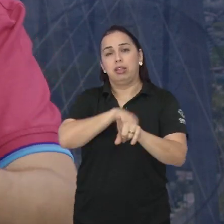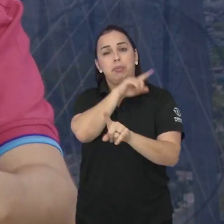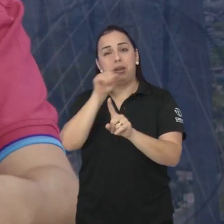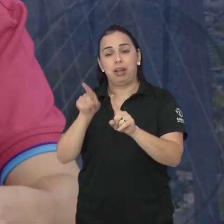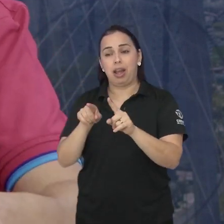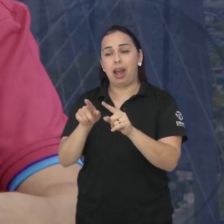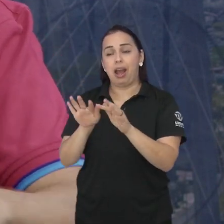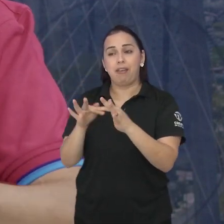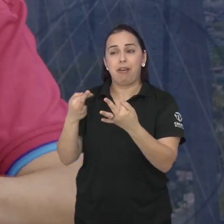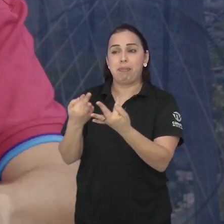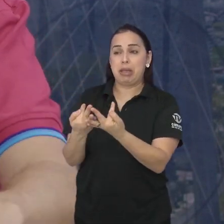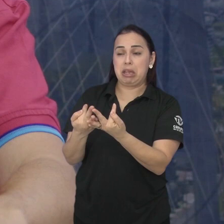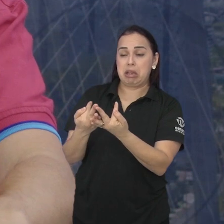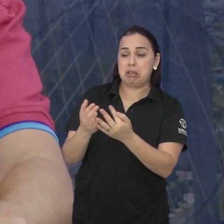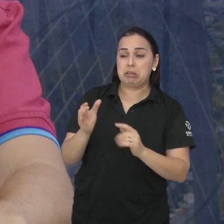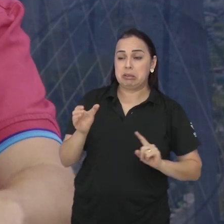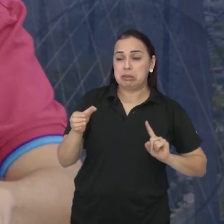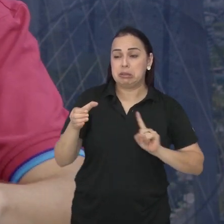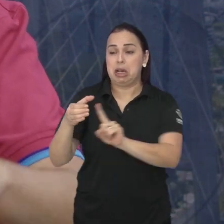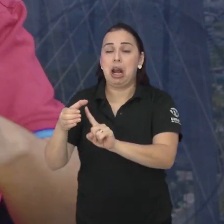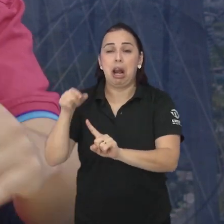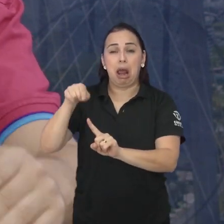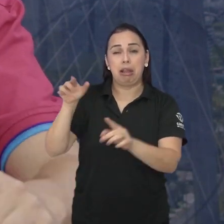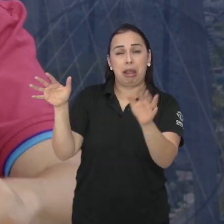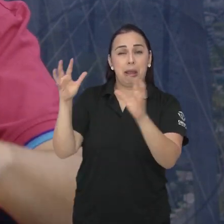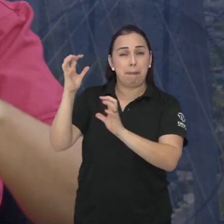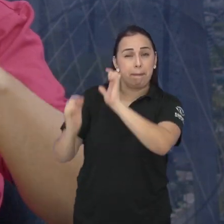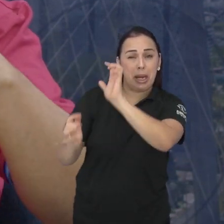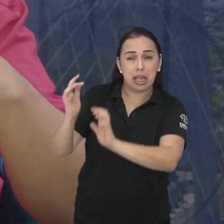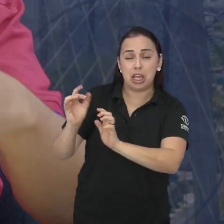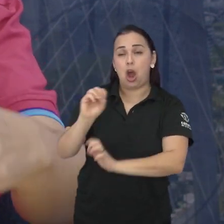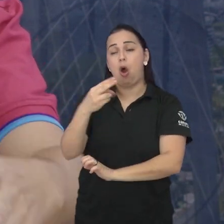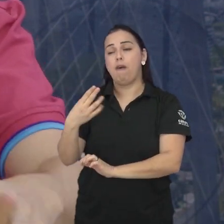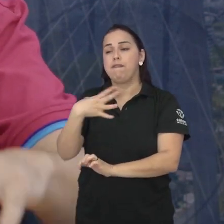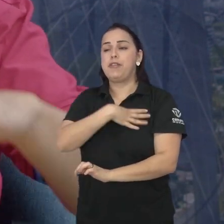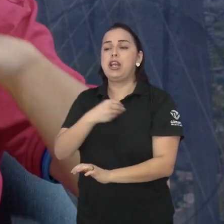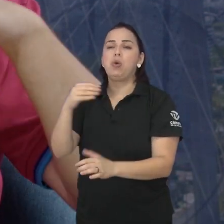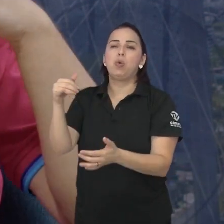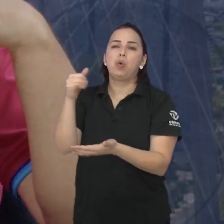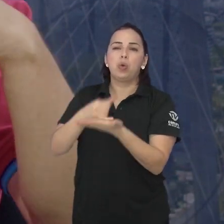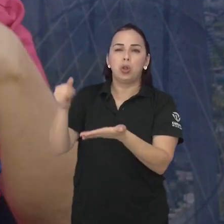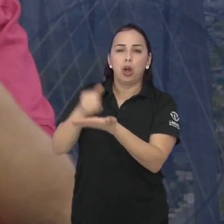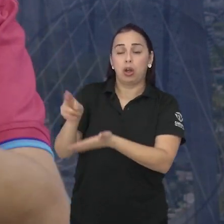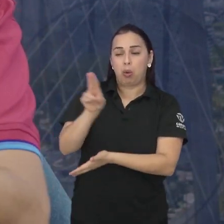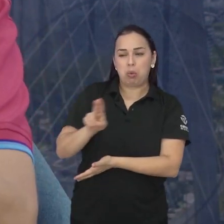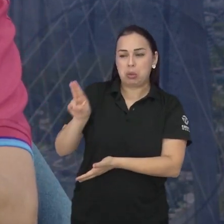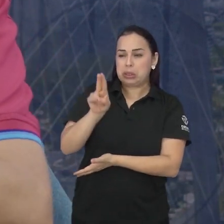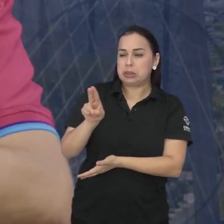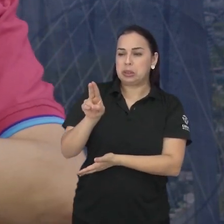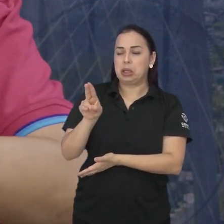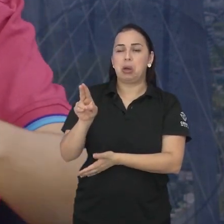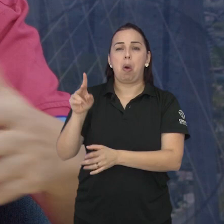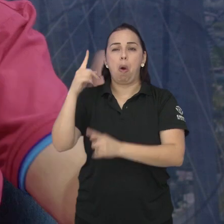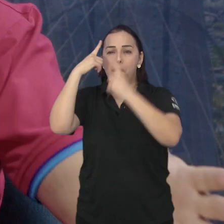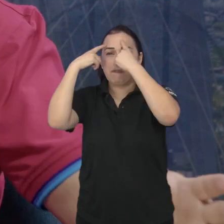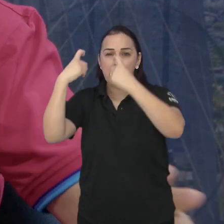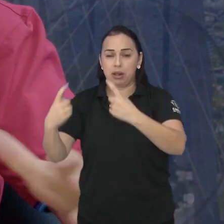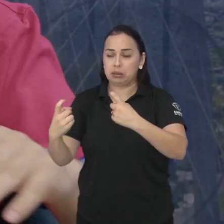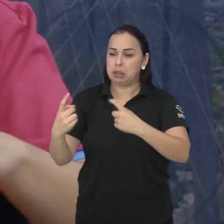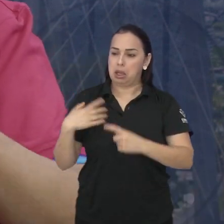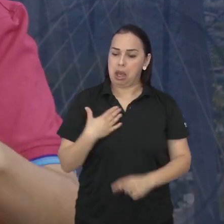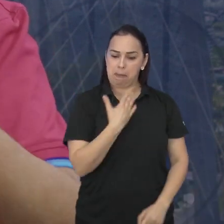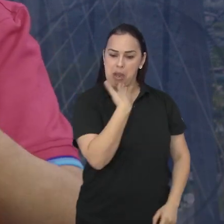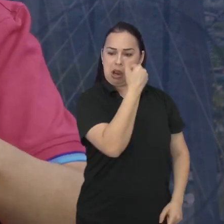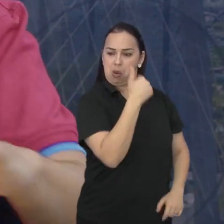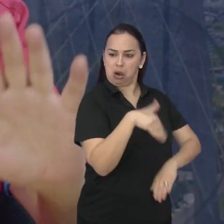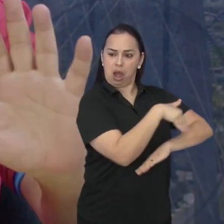da questão familiar. Durante o dia eu não quero ficar lá porque vai ter briga, eu tenho um filho que usa droga, eu tenho uma situação de violência